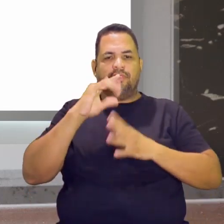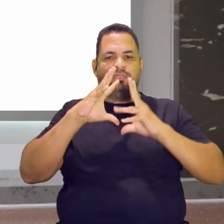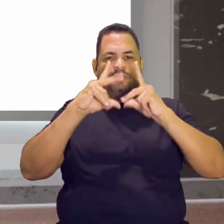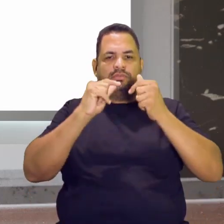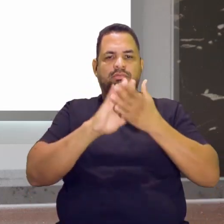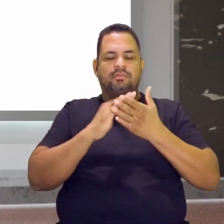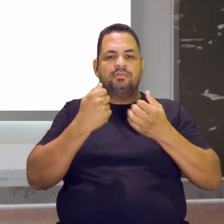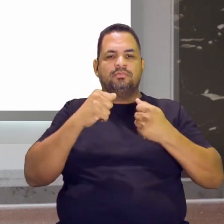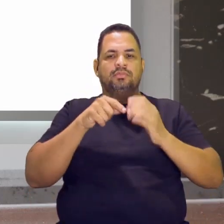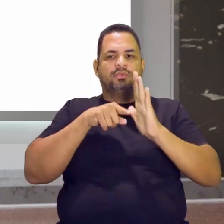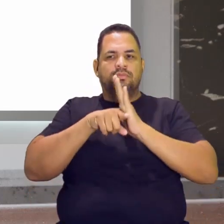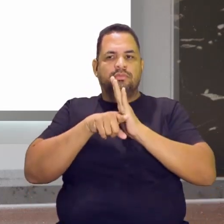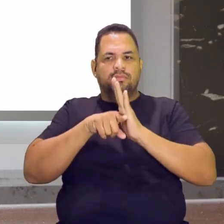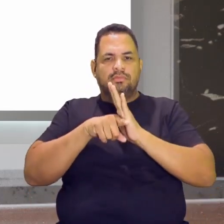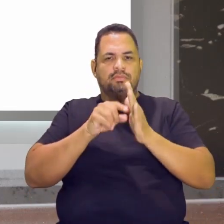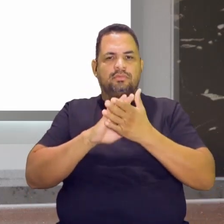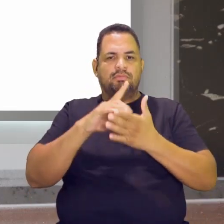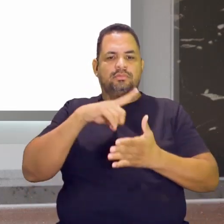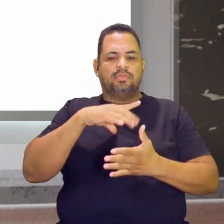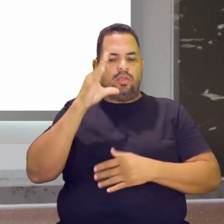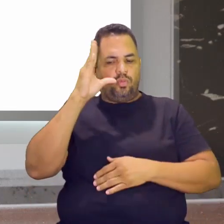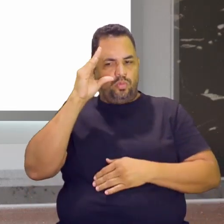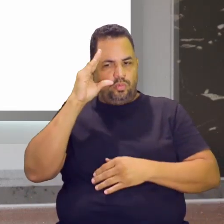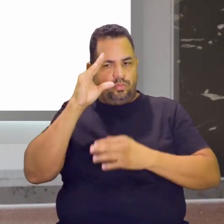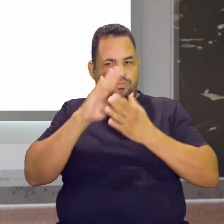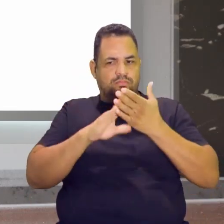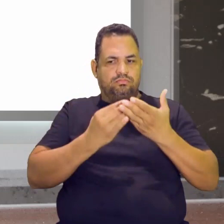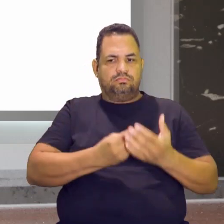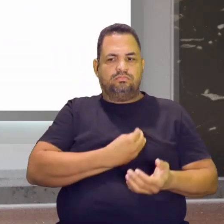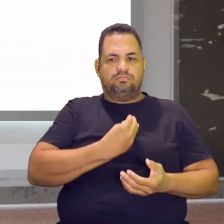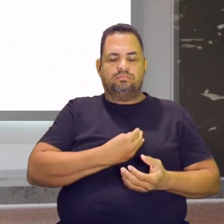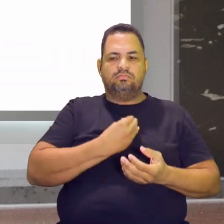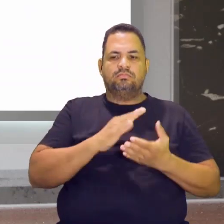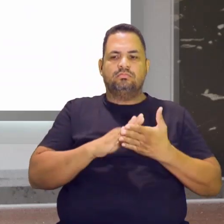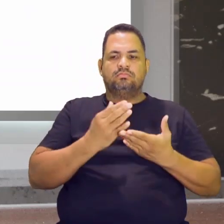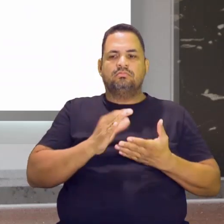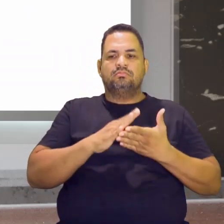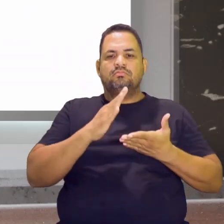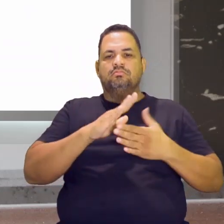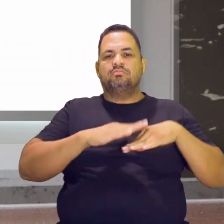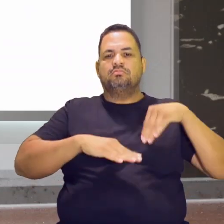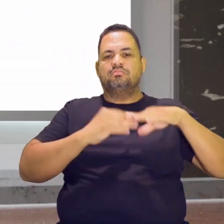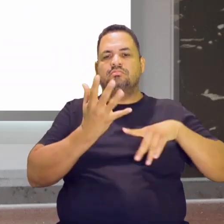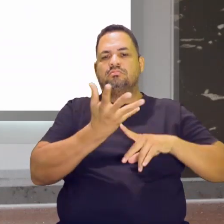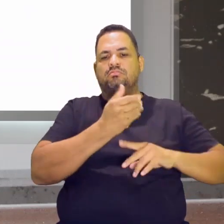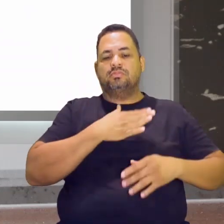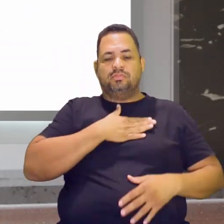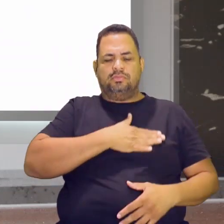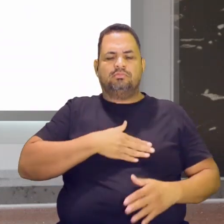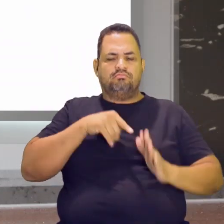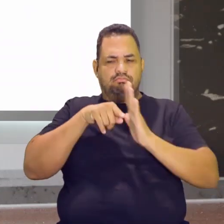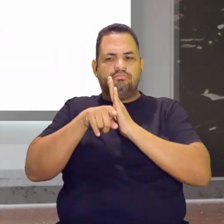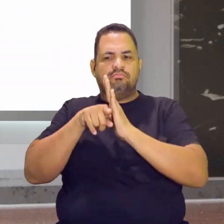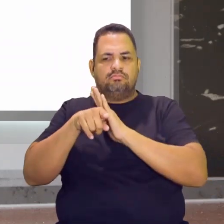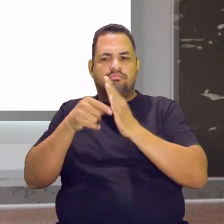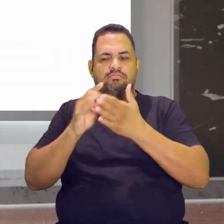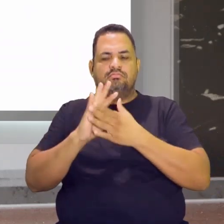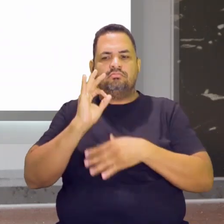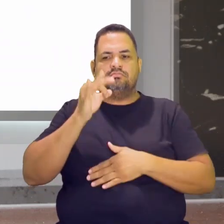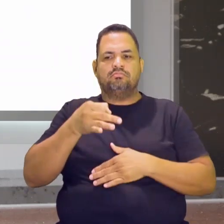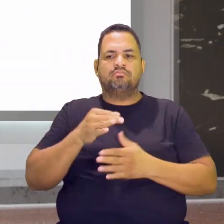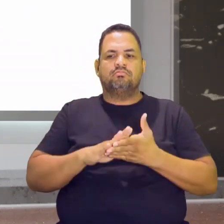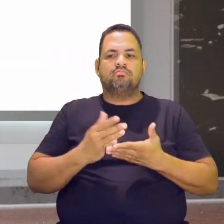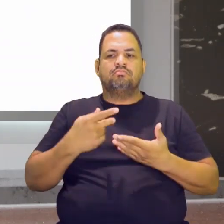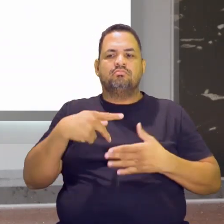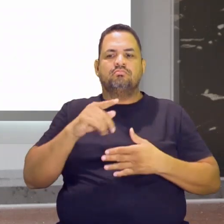podem estar pesquisando. Se tem curiosidade sobre a vida de algum artista que você aprecie, então pesquise, certo?